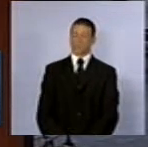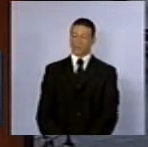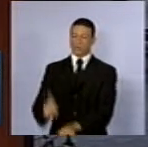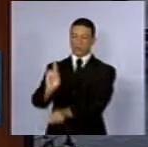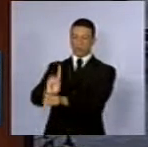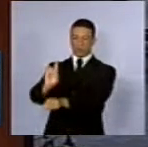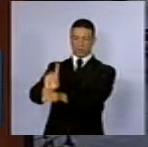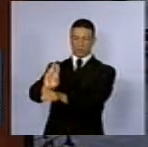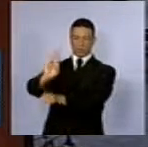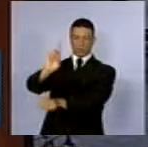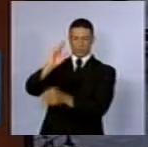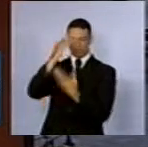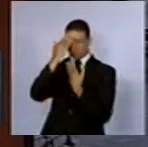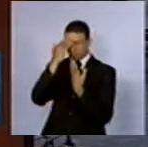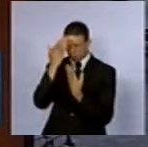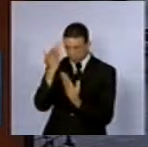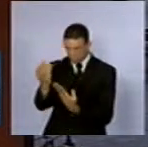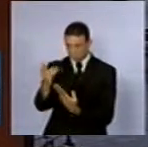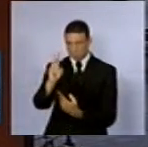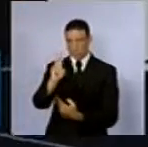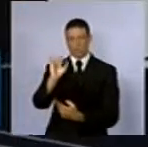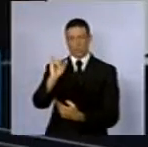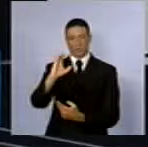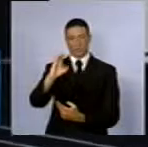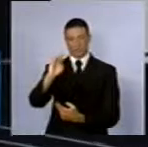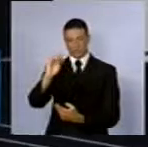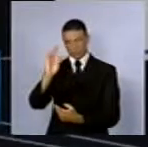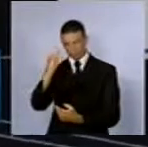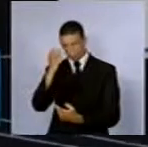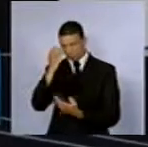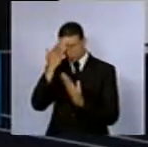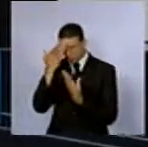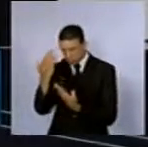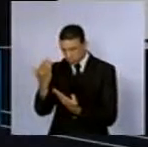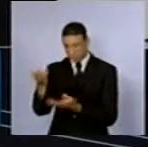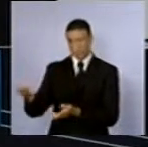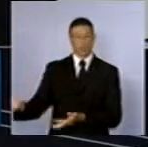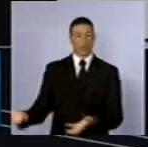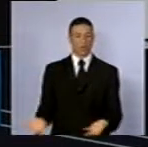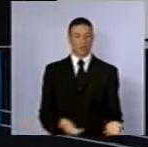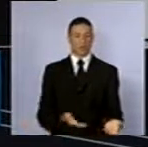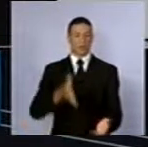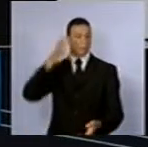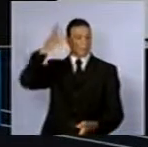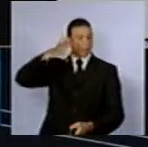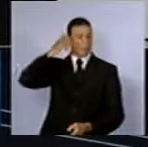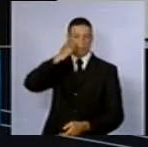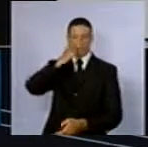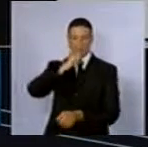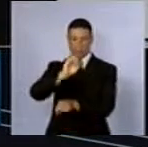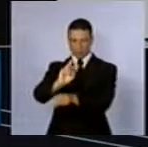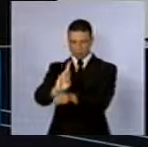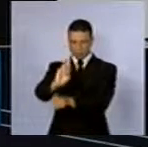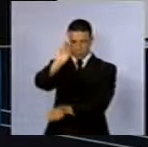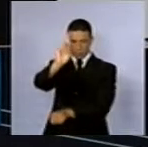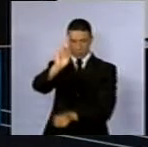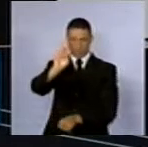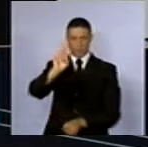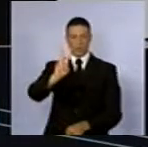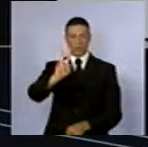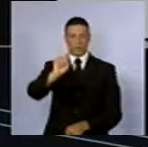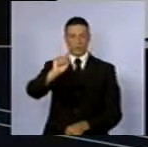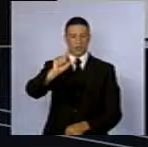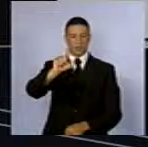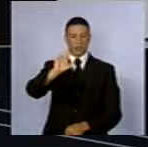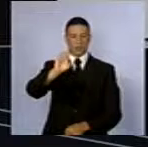Eliseu Vicente e passo agora a palavra à Doutora Valdelice Teodoro Presidente